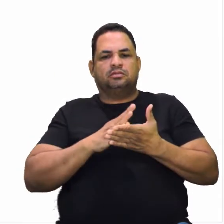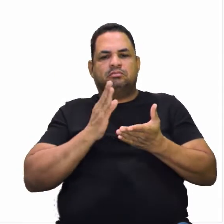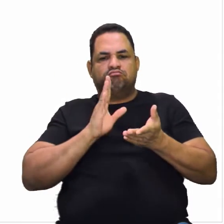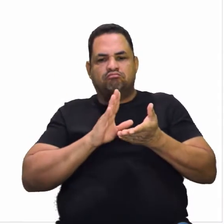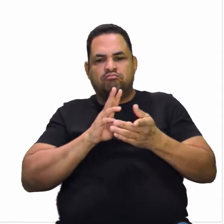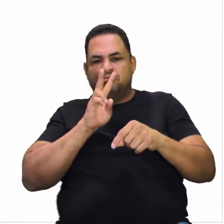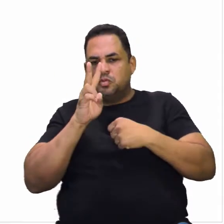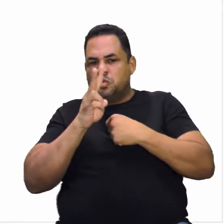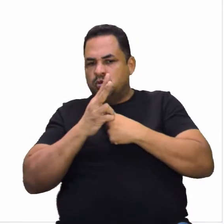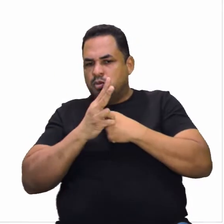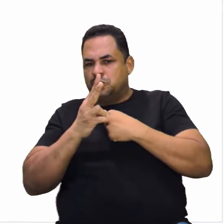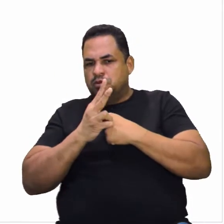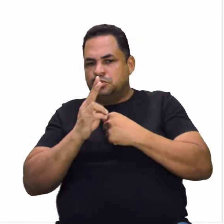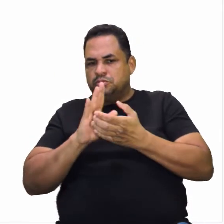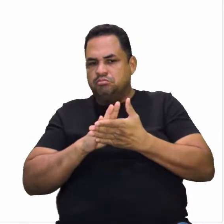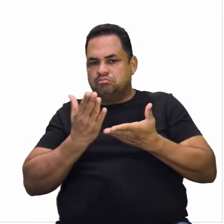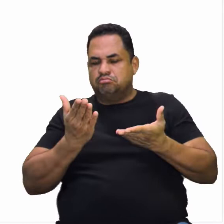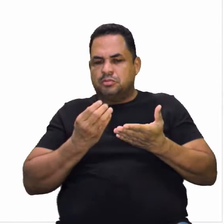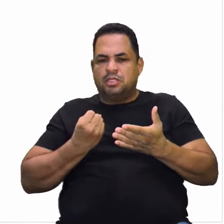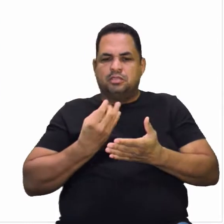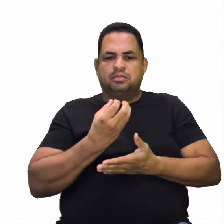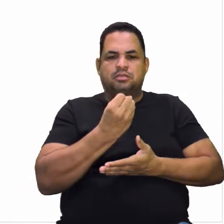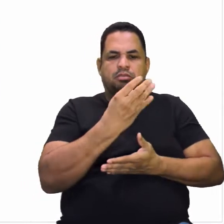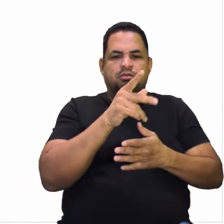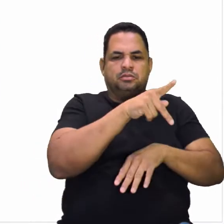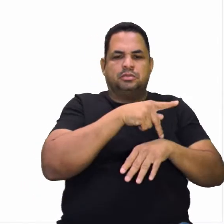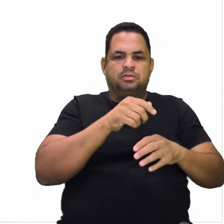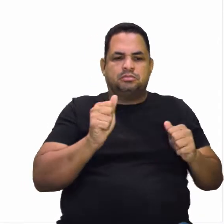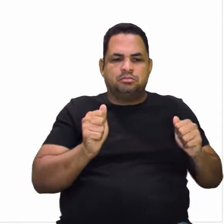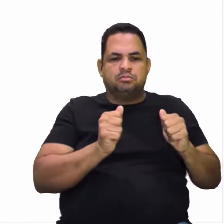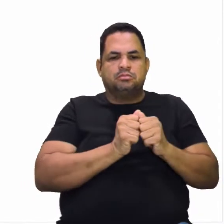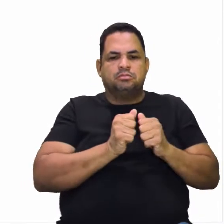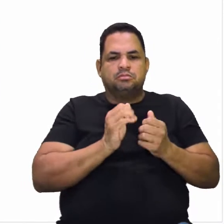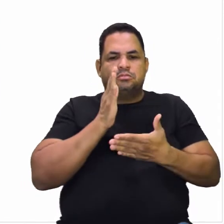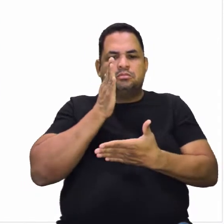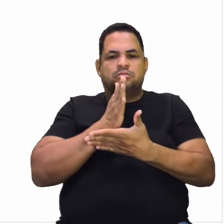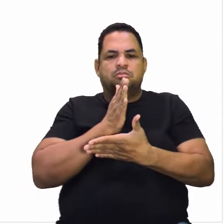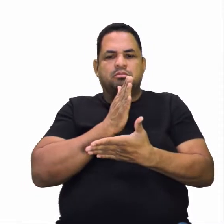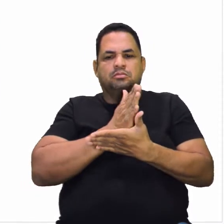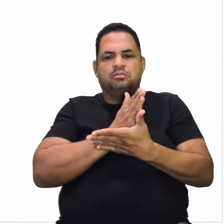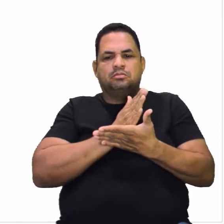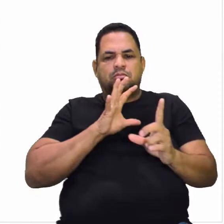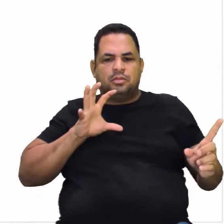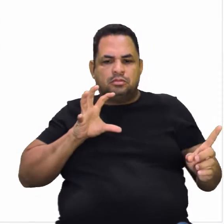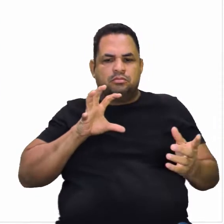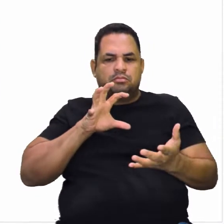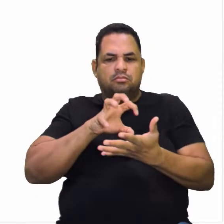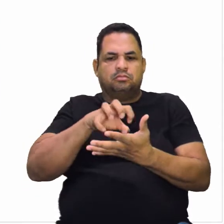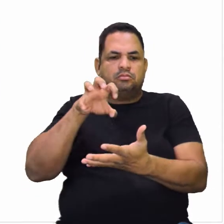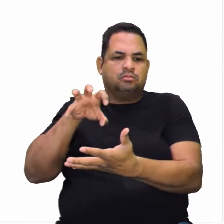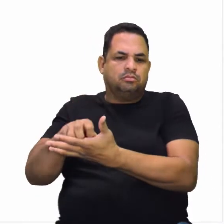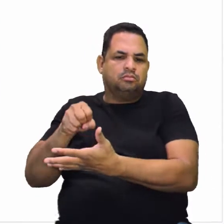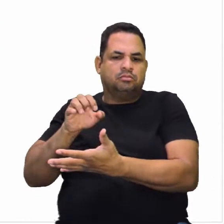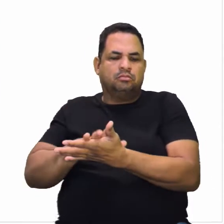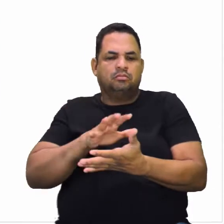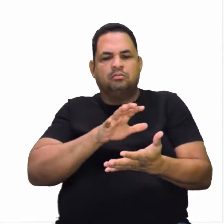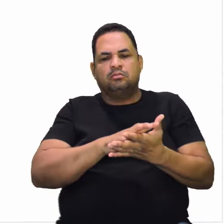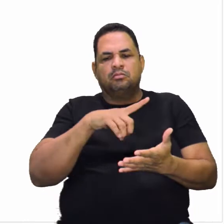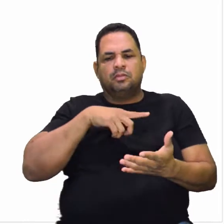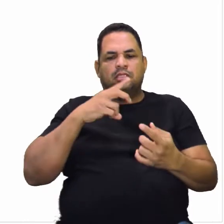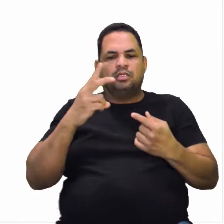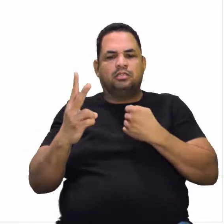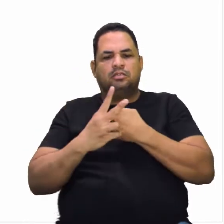países vizinhos. Posteriormente, devido às invasões e à necessidade de uma defesa